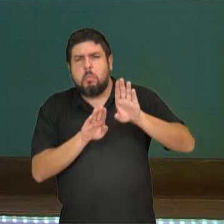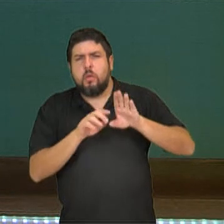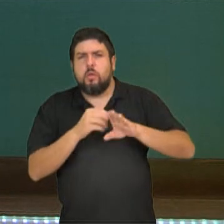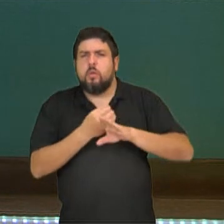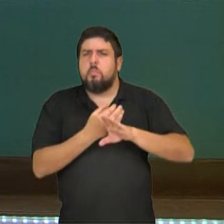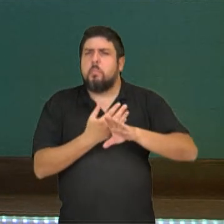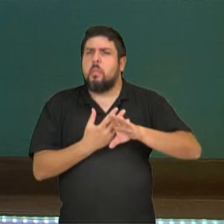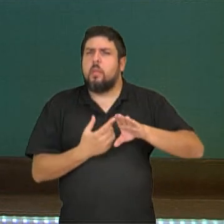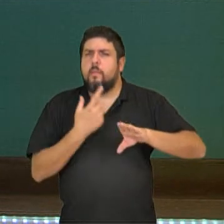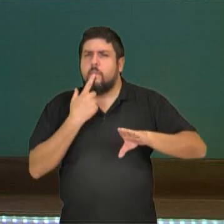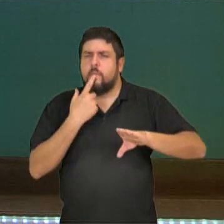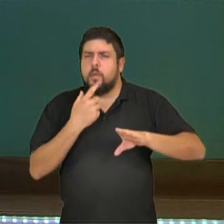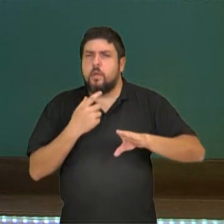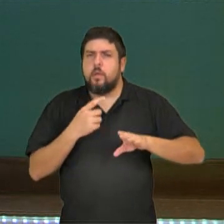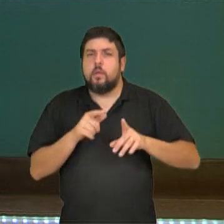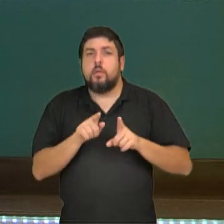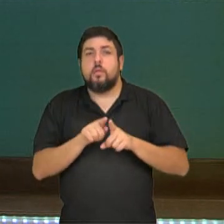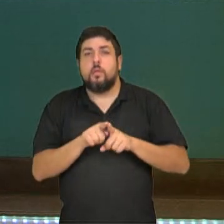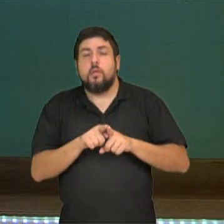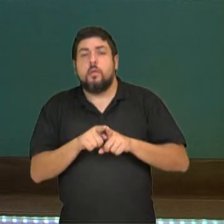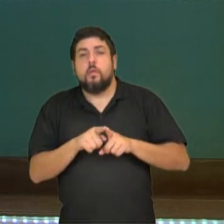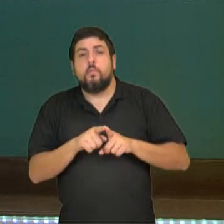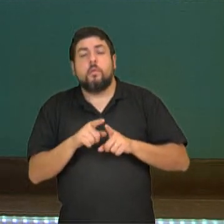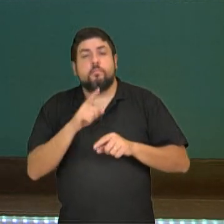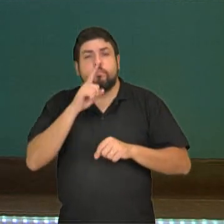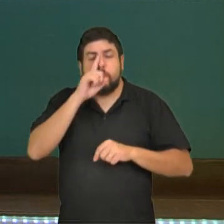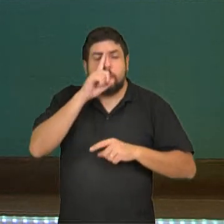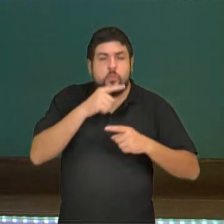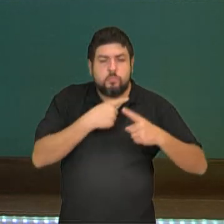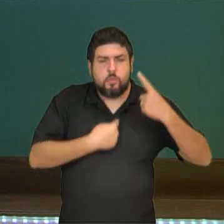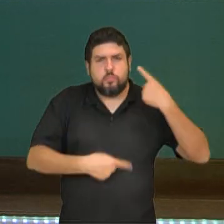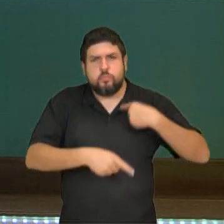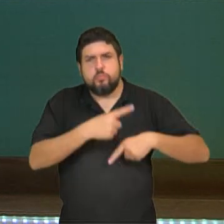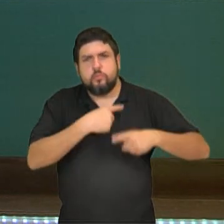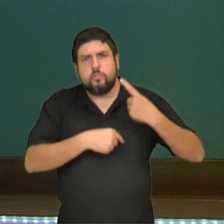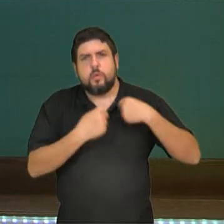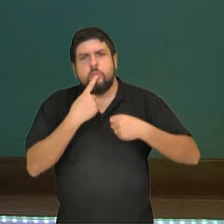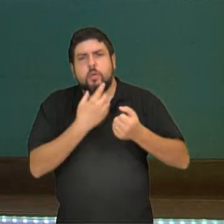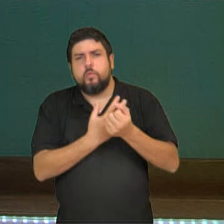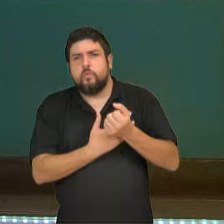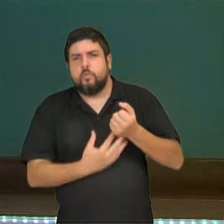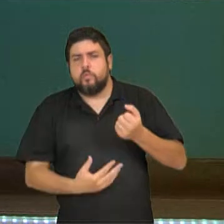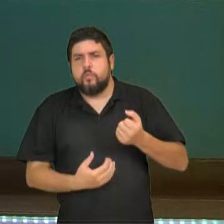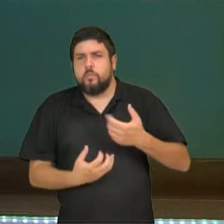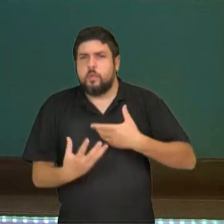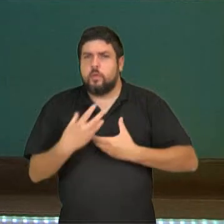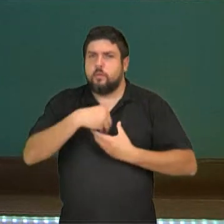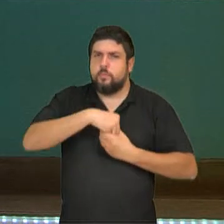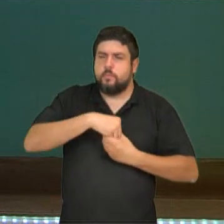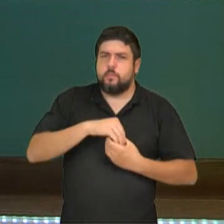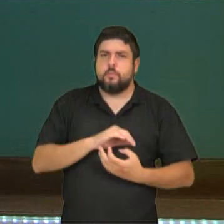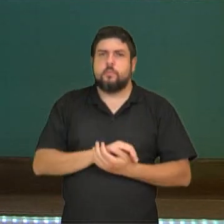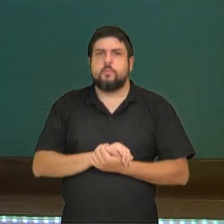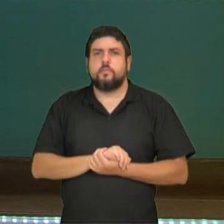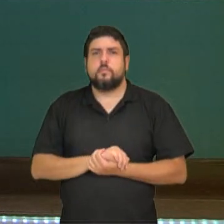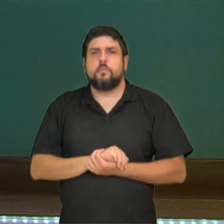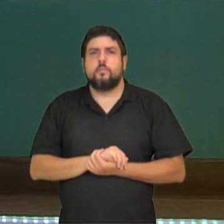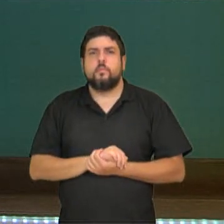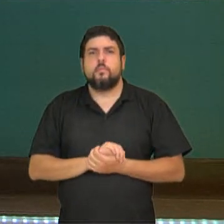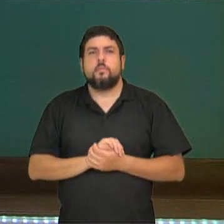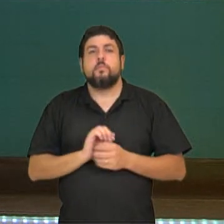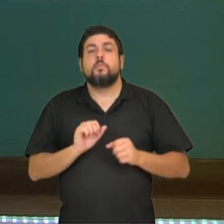sangramento, e se espalhar pela corrente sanguínea, né? Daí agora a parte interna do nosso corpo, chegando